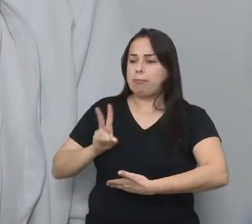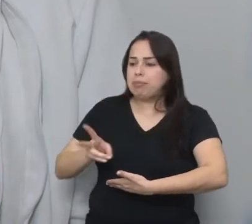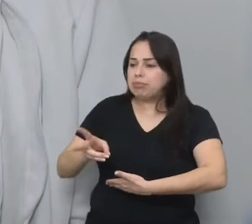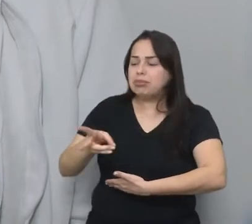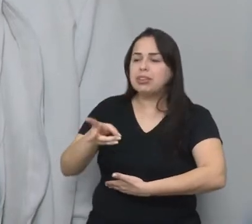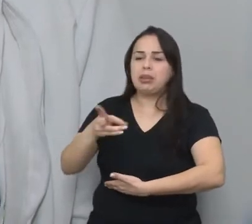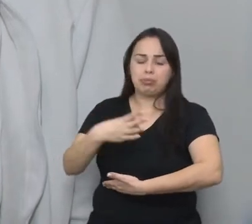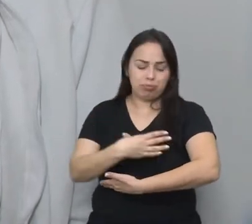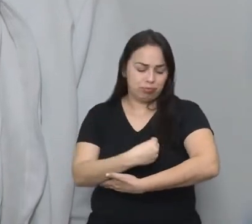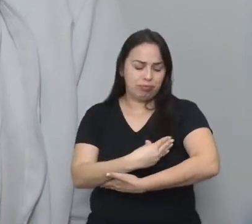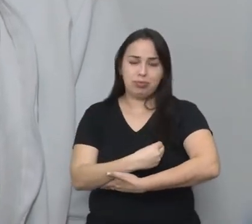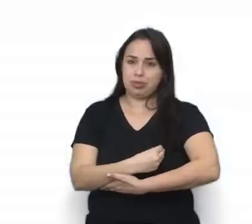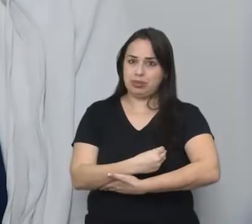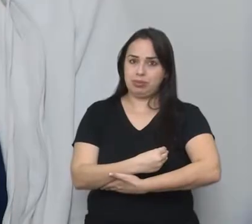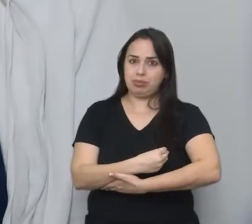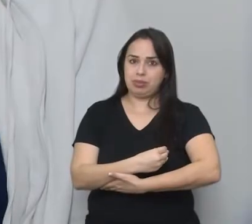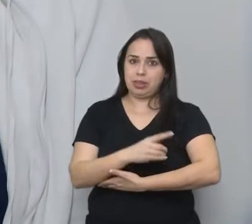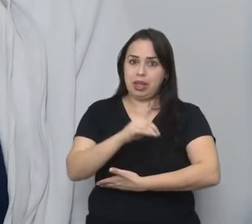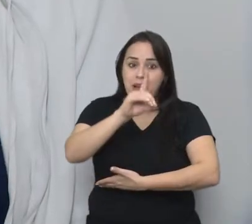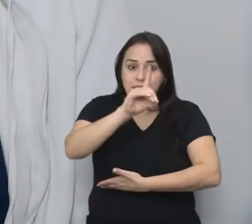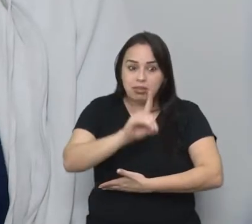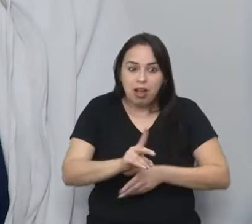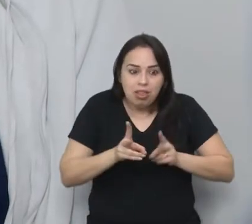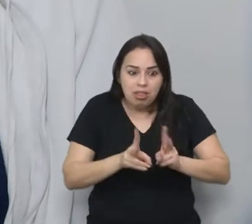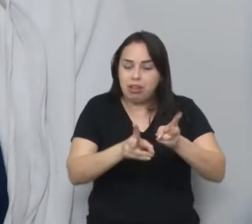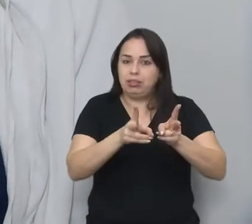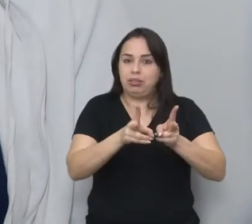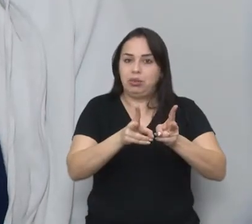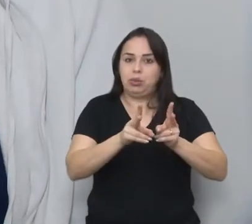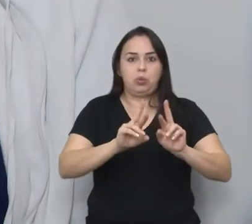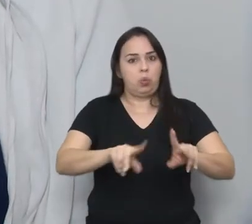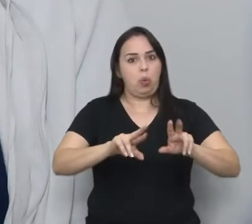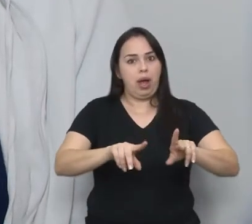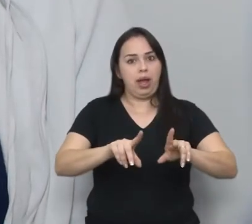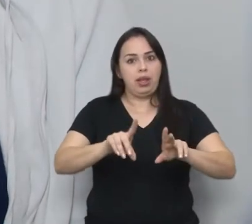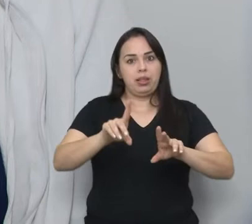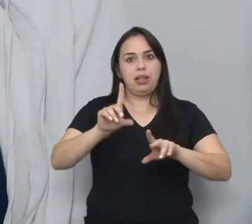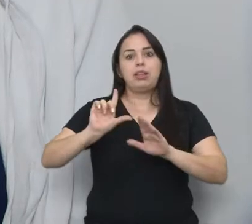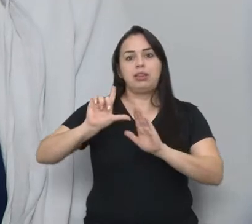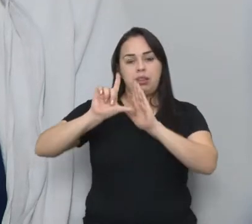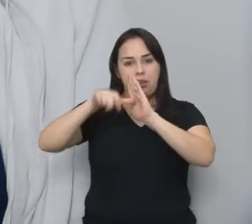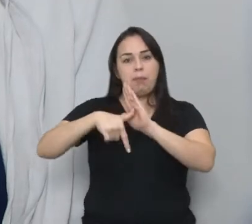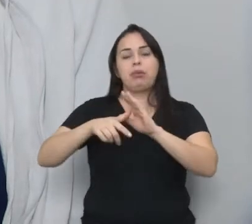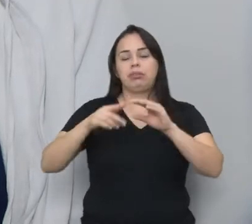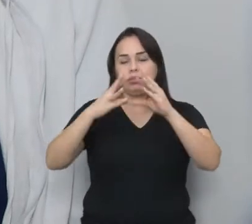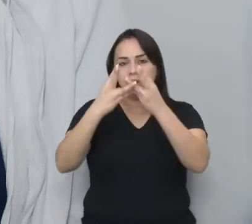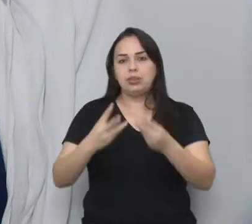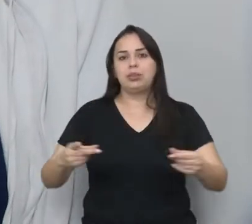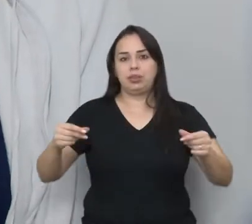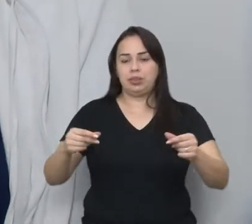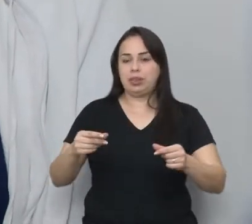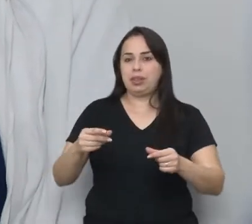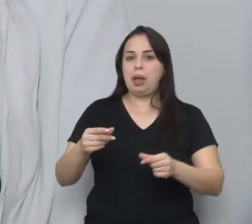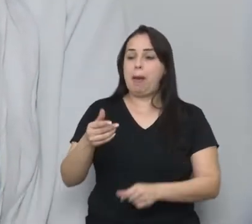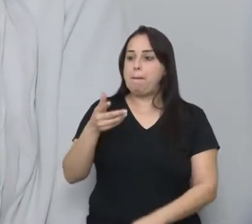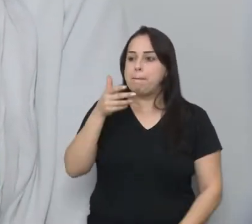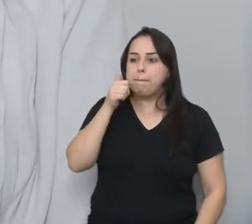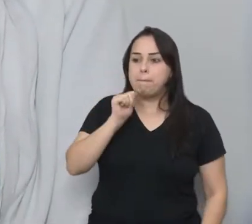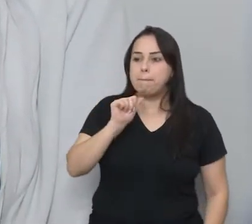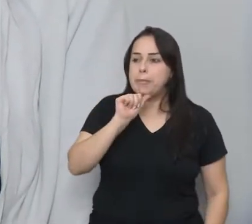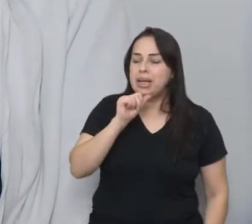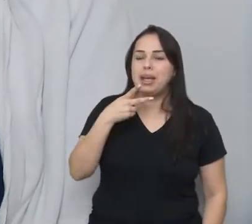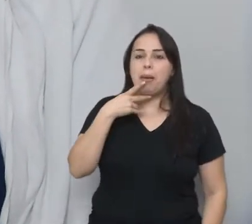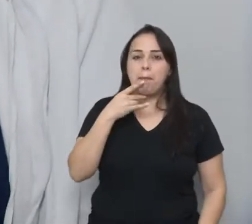né? Que ela coloca no bebê. Não é uma deficiência em si, é uma deficiência temporária. Então, pai e